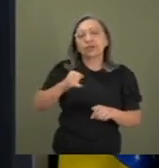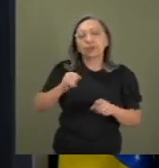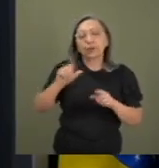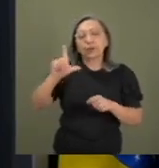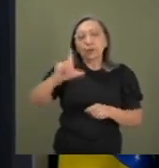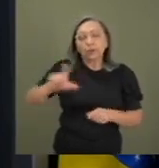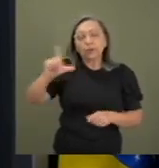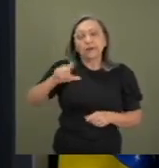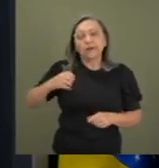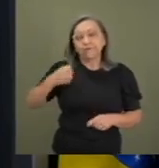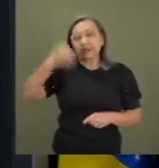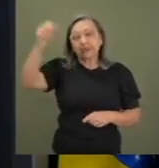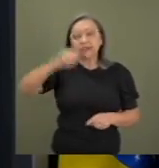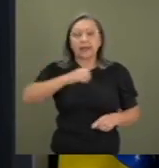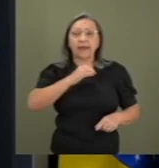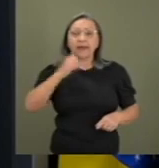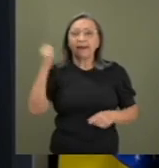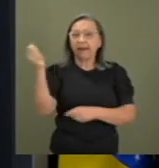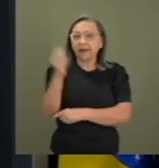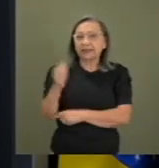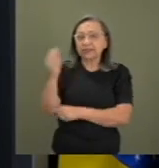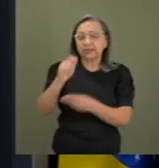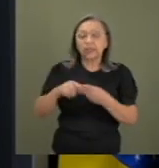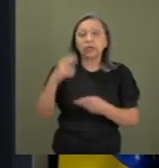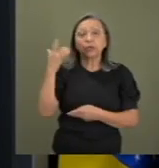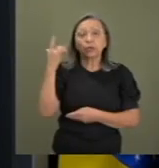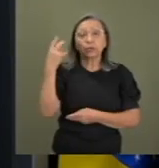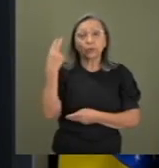Uruguai, custou mais 2